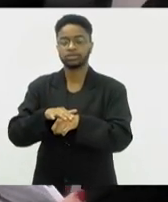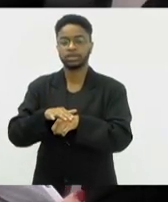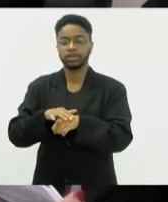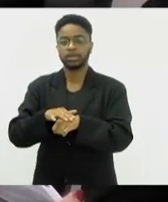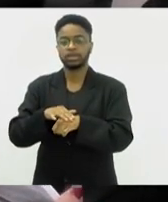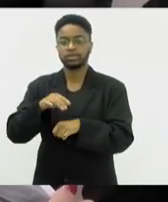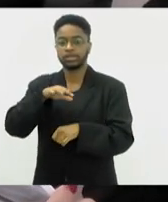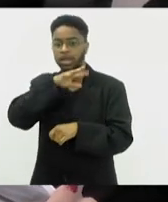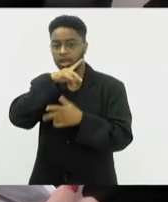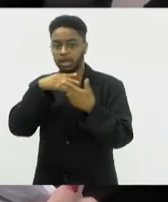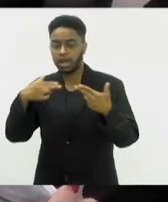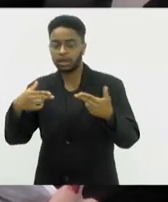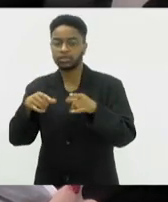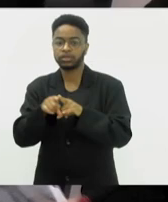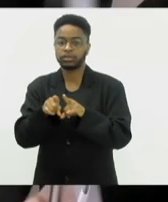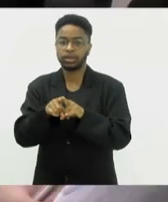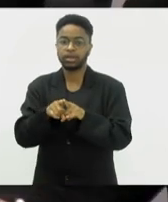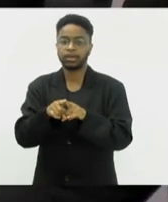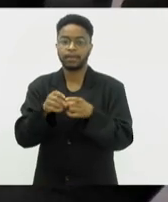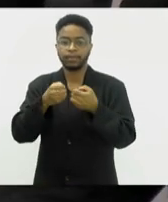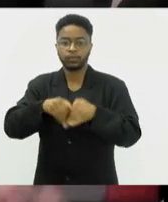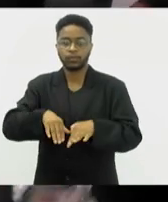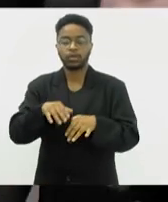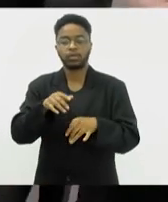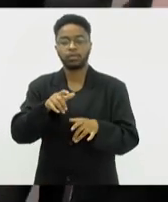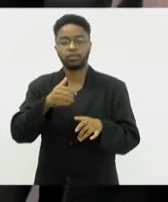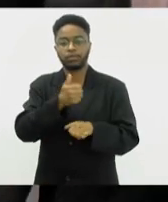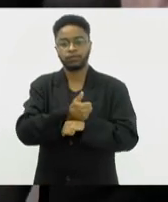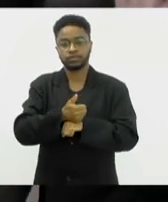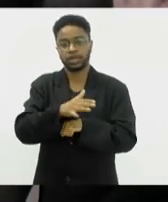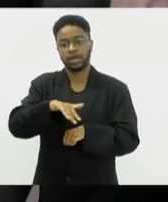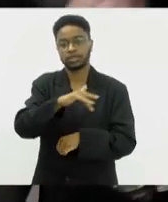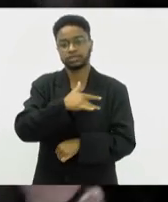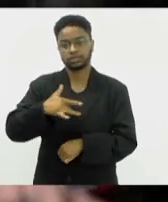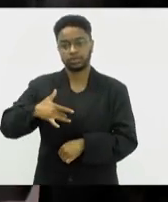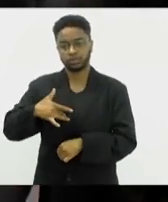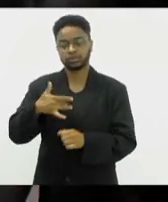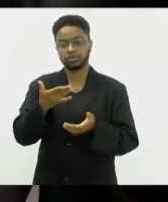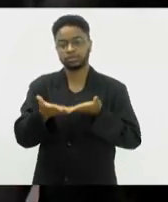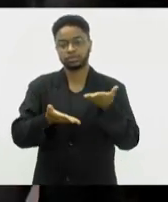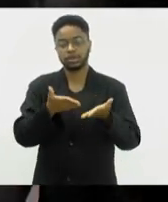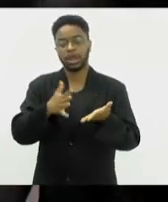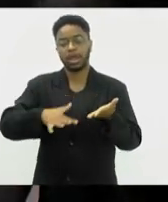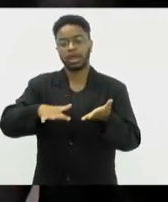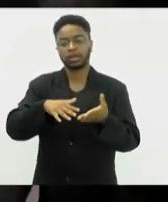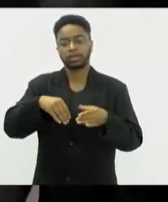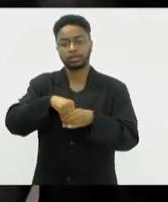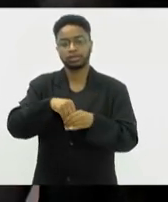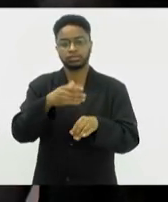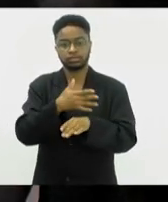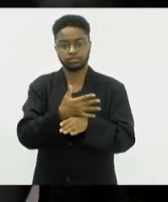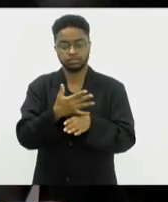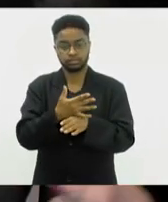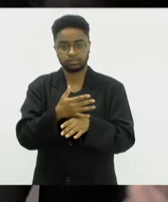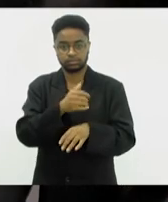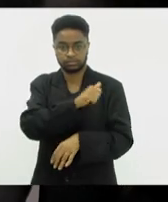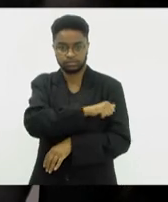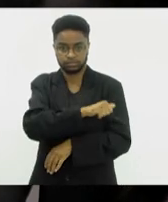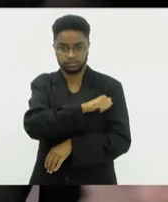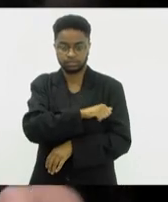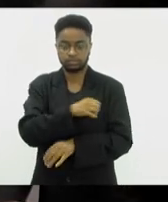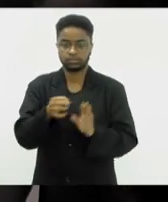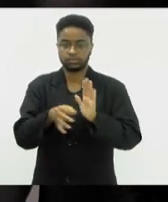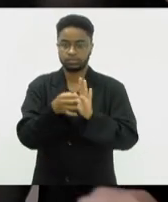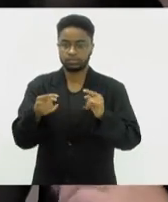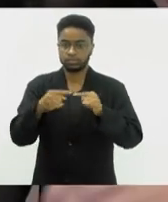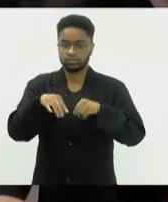novos casos e da formação de profissionais de saúde que atuam em serviços de atenção primária nos municípios fluminenses. Parecer